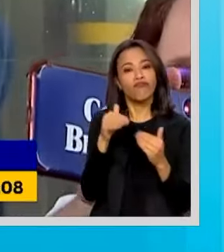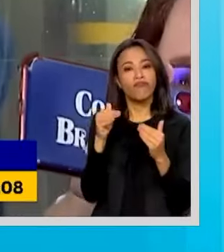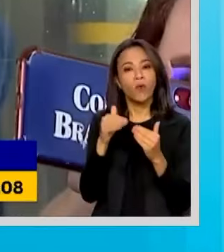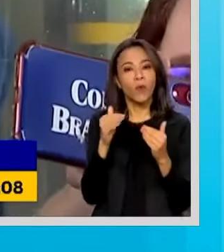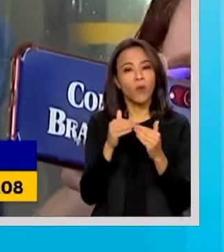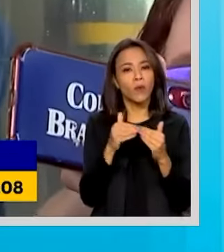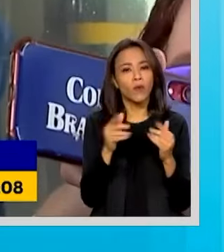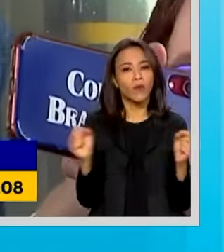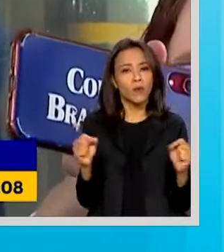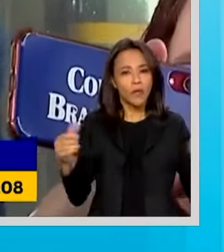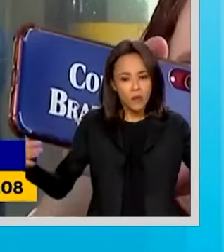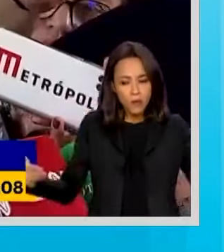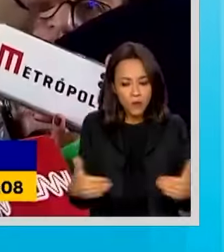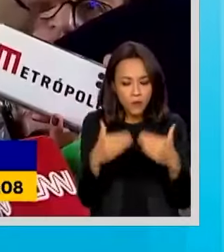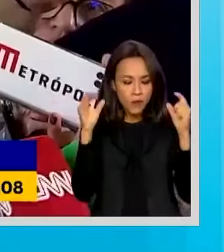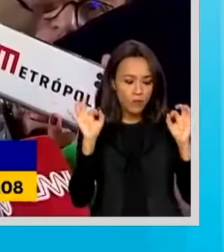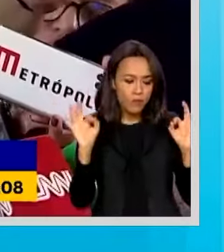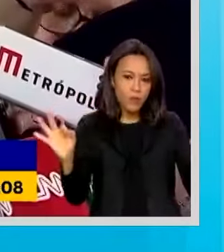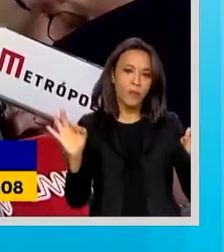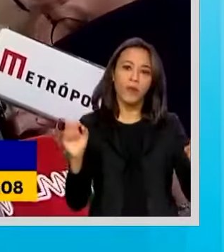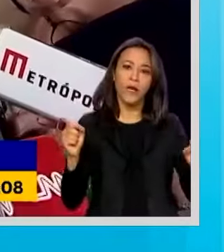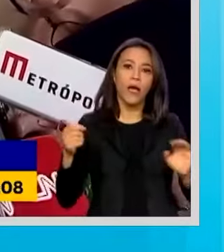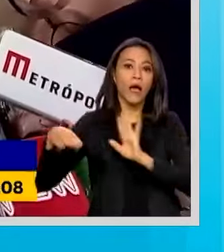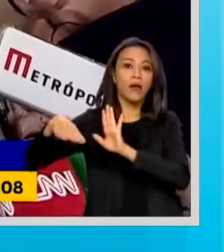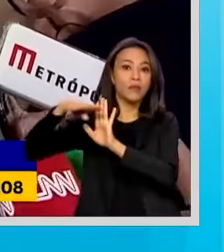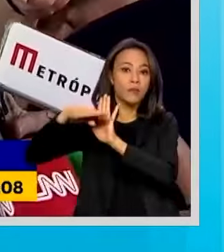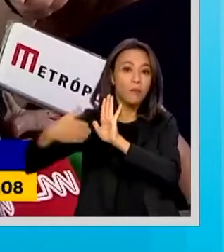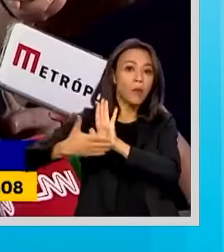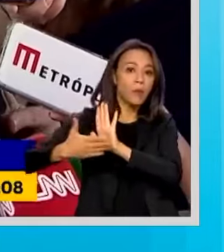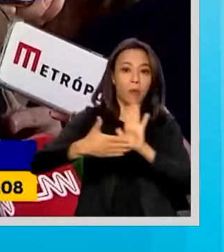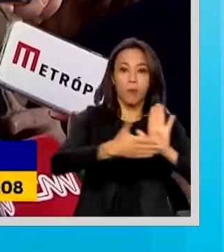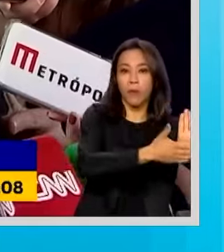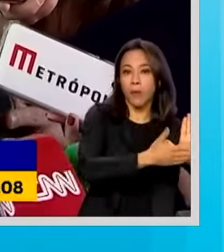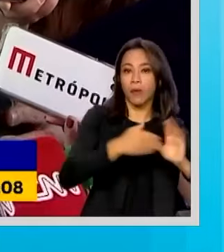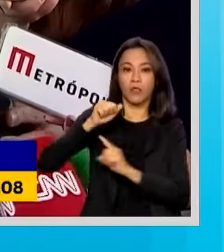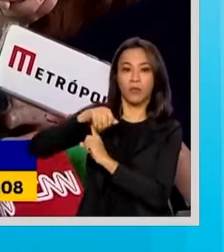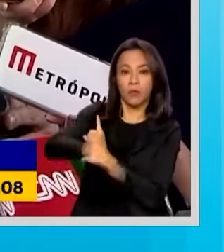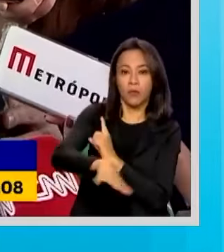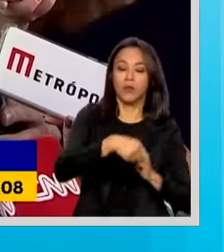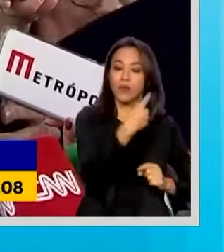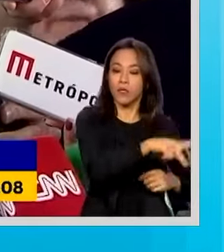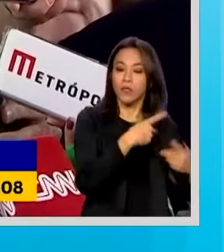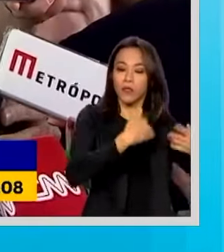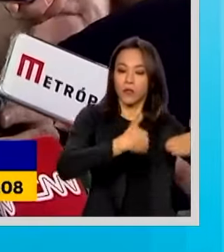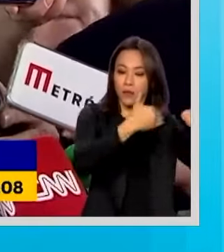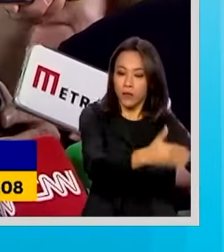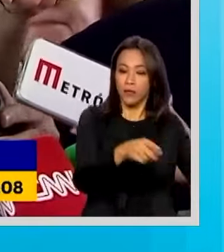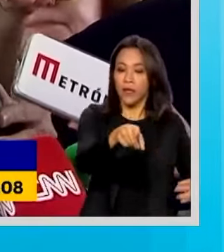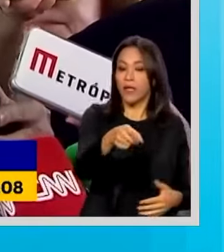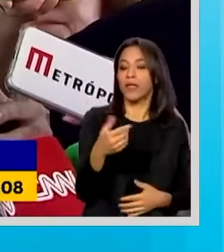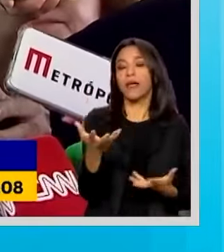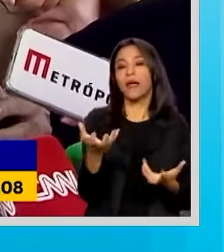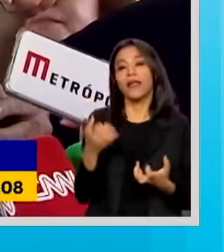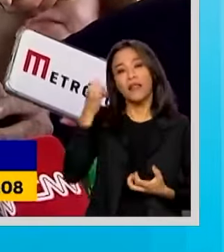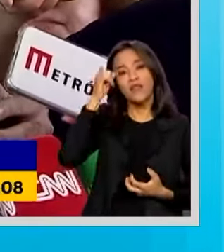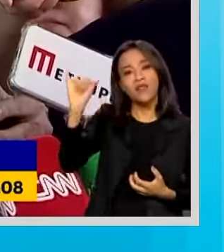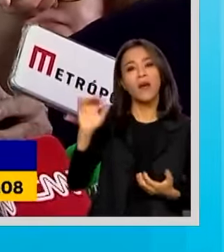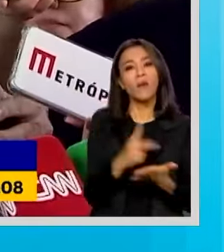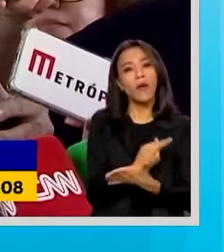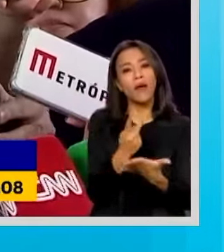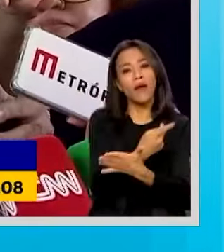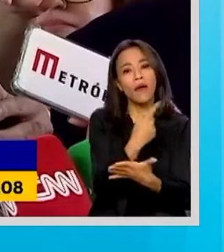agora para ver como que vai acontecer, mas eu acho que os dois grandes desafios são esses, ele liderar e não ser liderado,